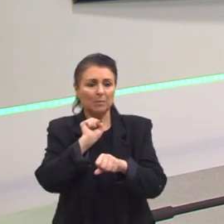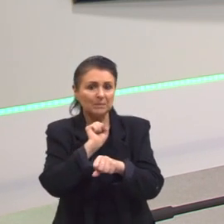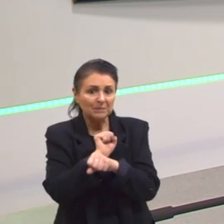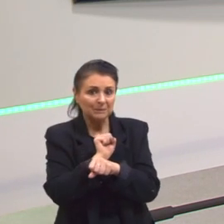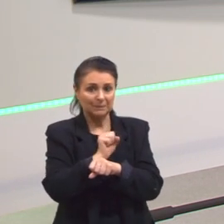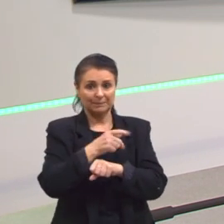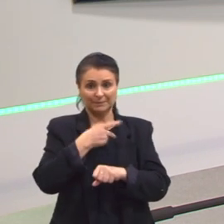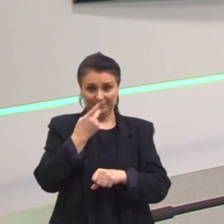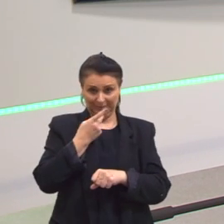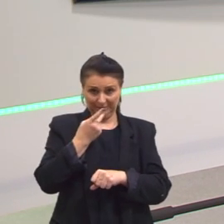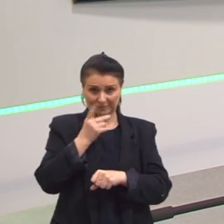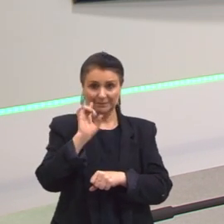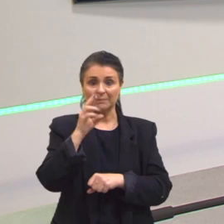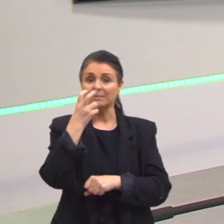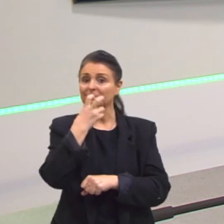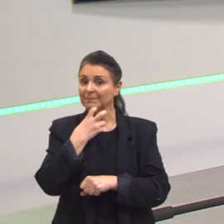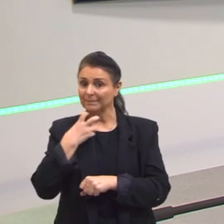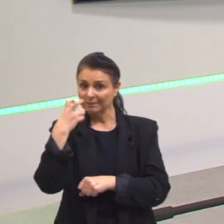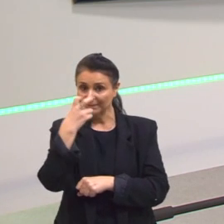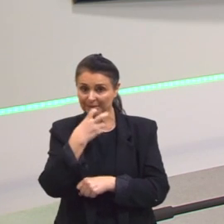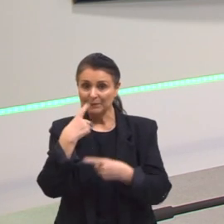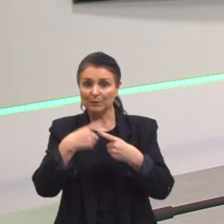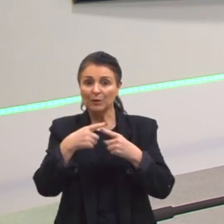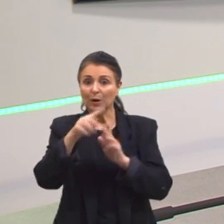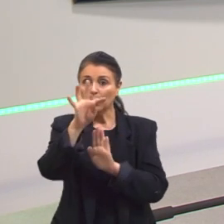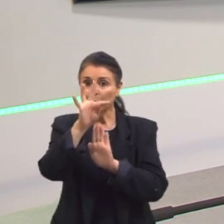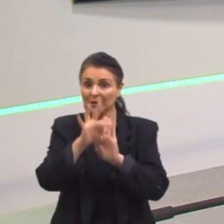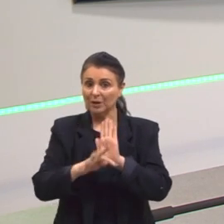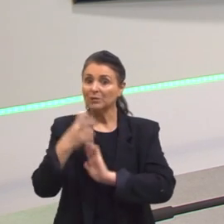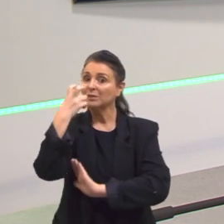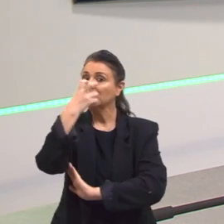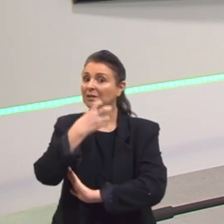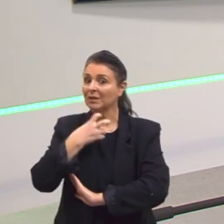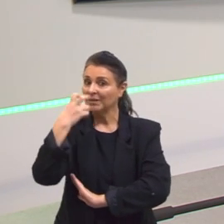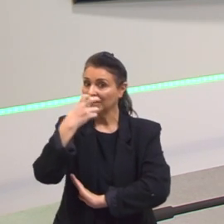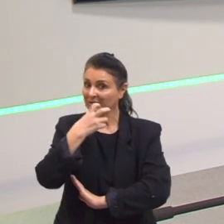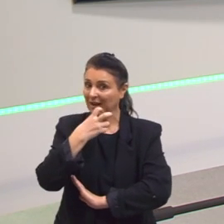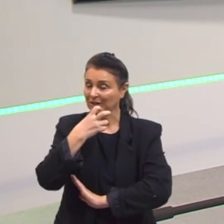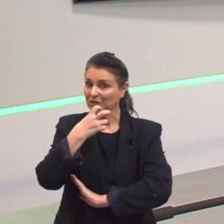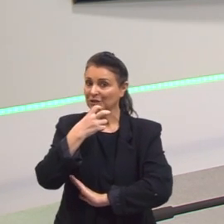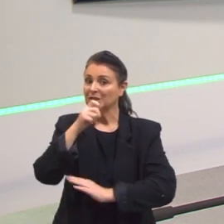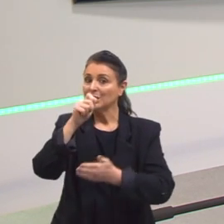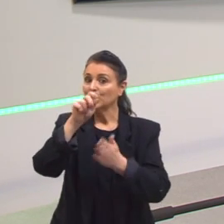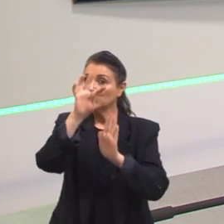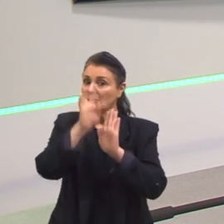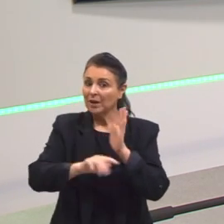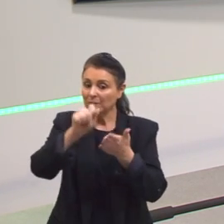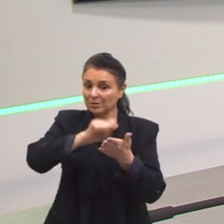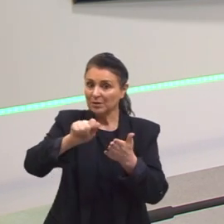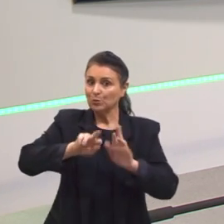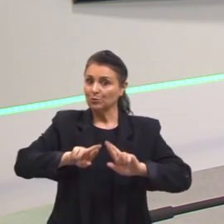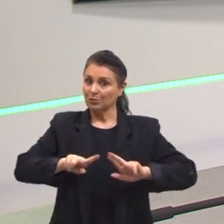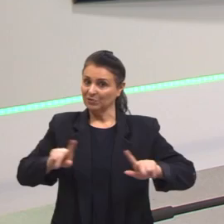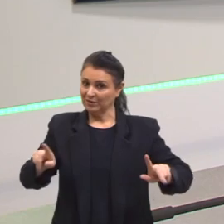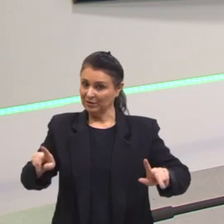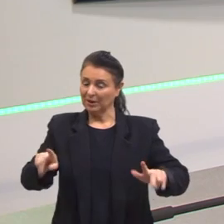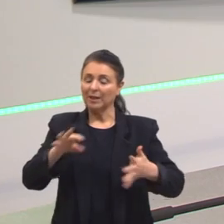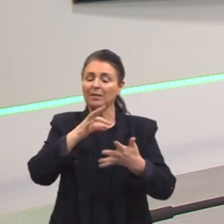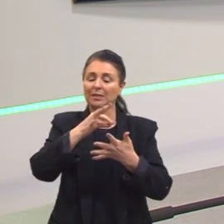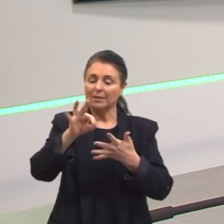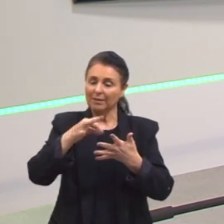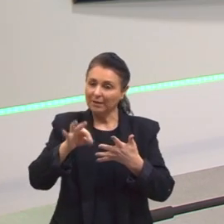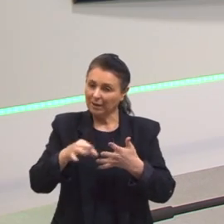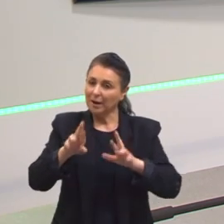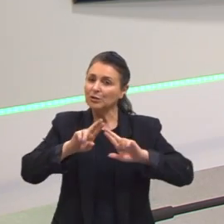fala porque o texto da oralidade o texto da escrita são diferentes tem detalhes diferentes e